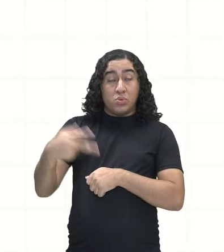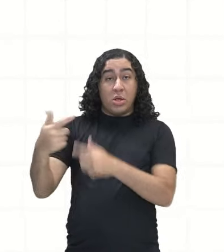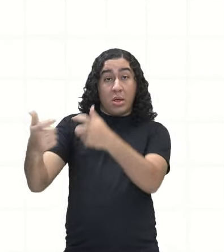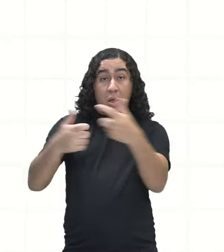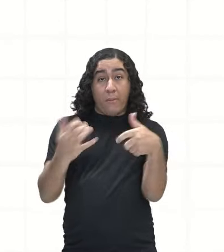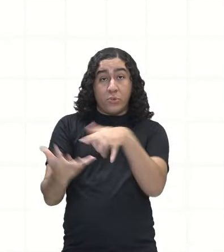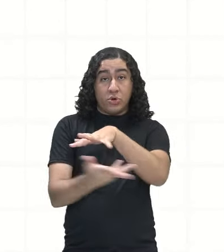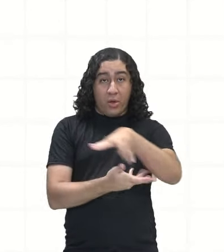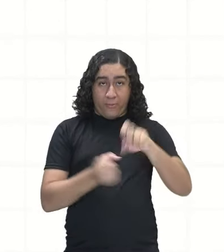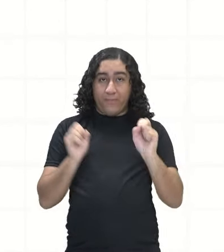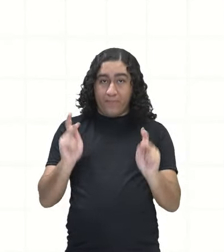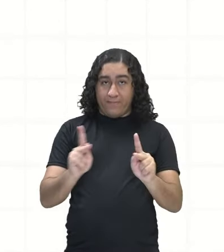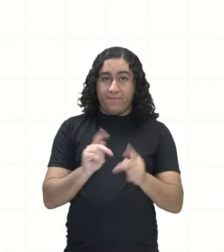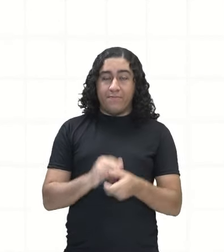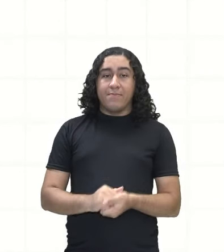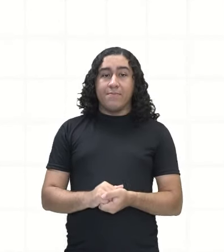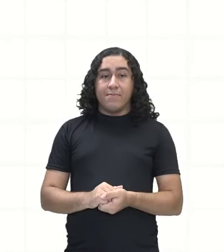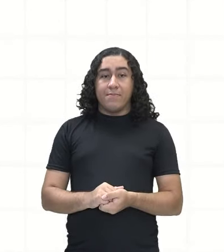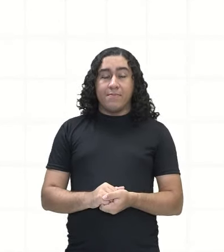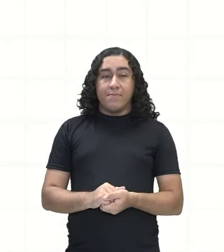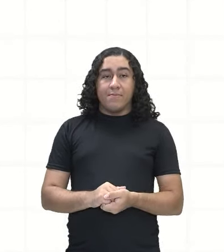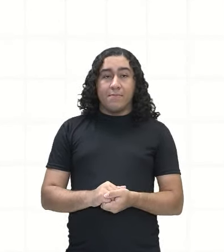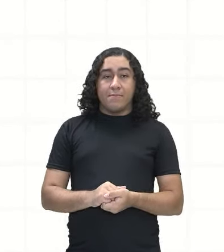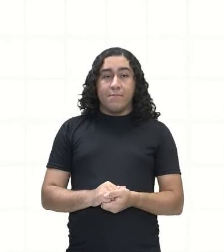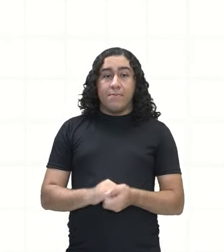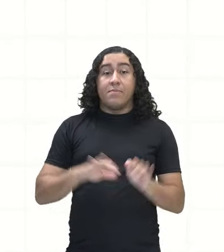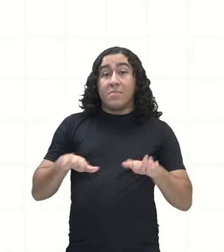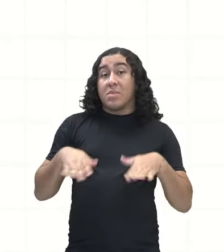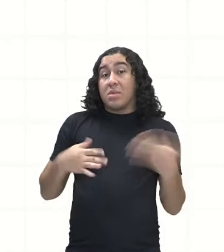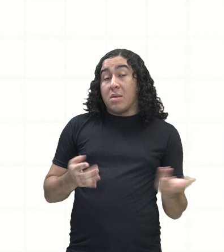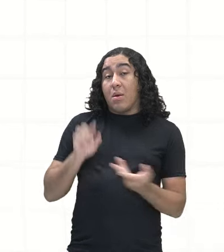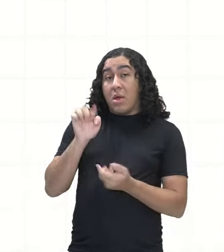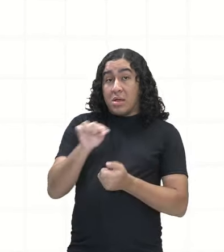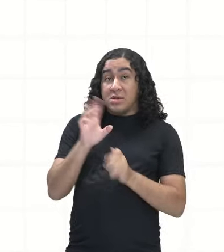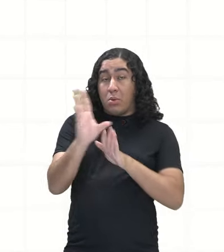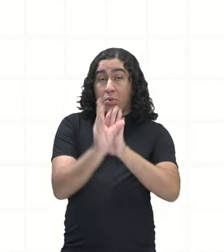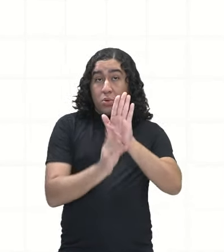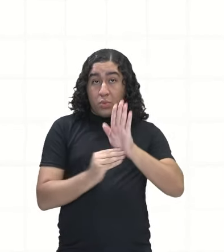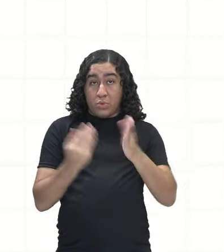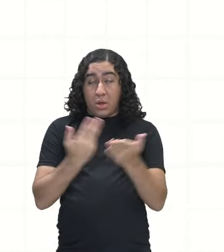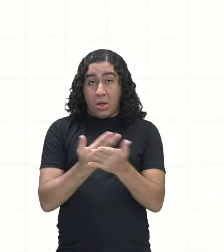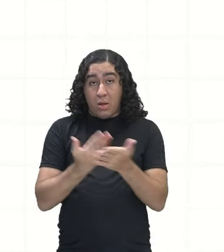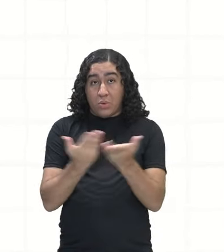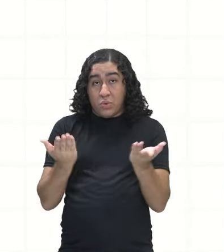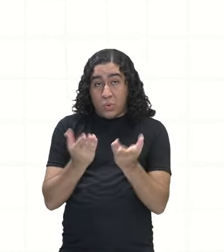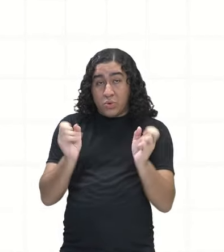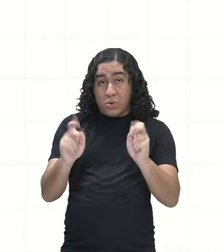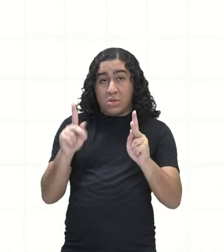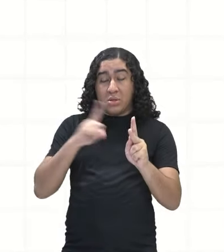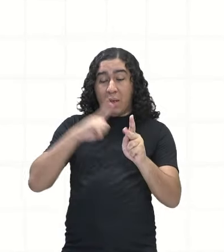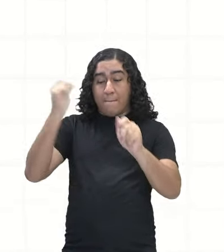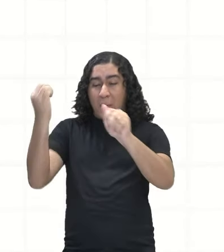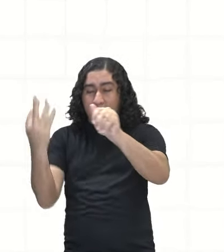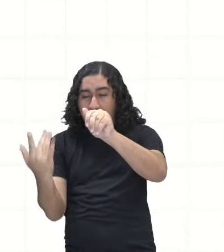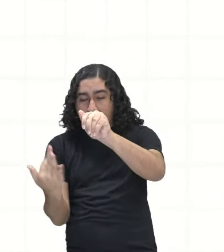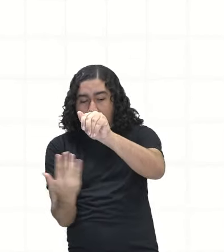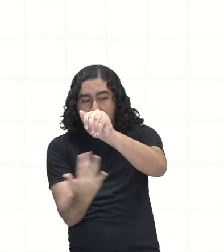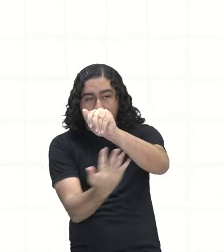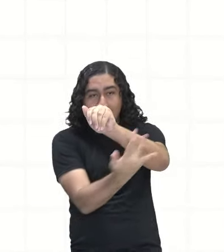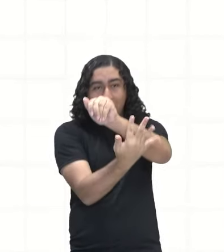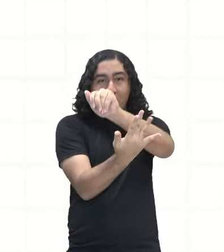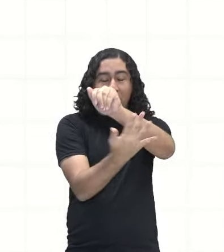guerra mundial Tá bom então basicamente Esse foi essa foi a direção do fluxo migratório dos